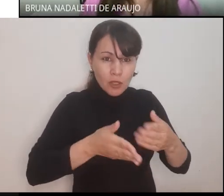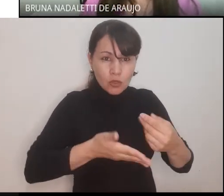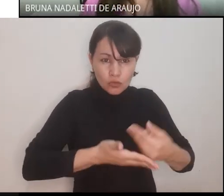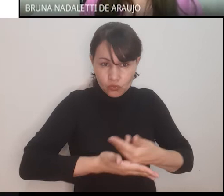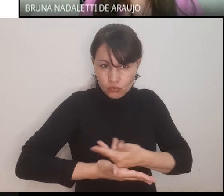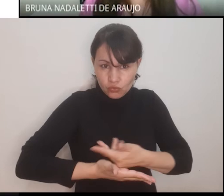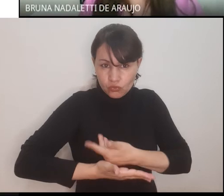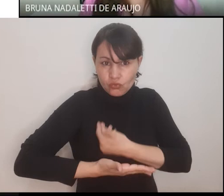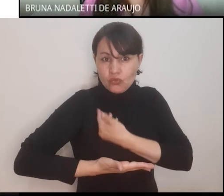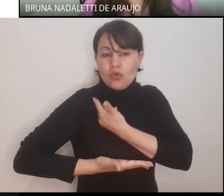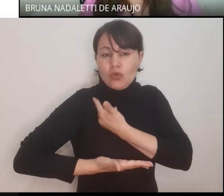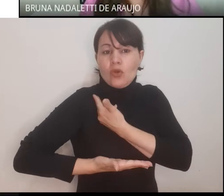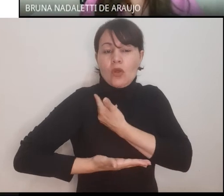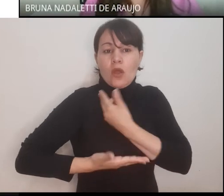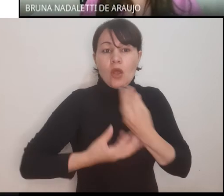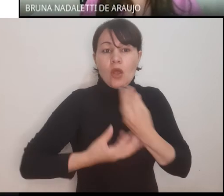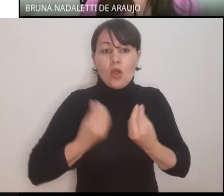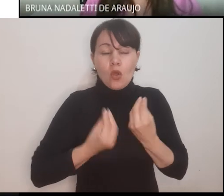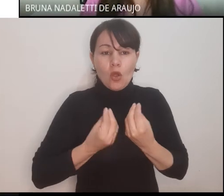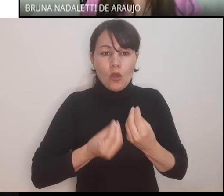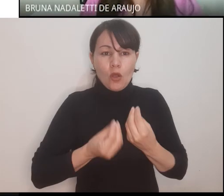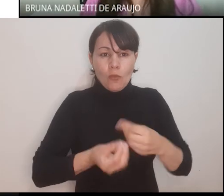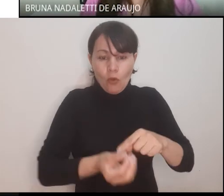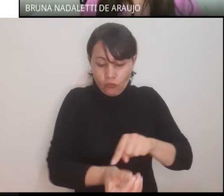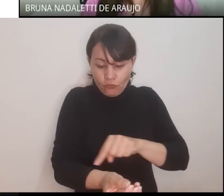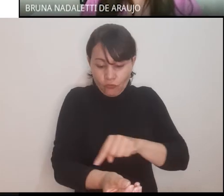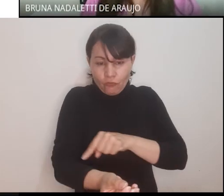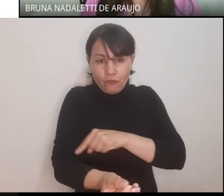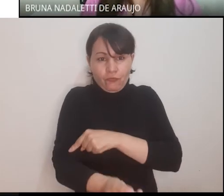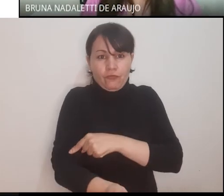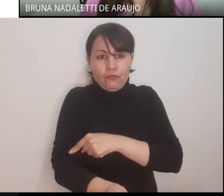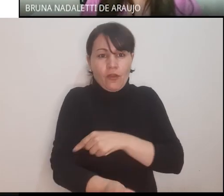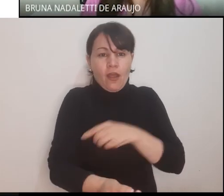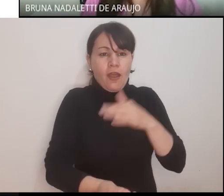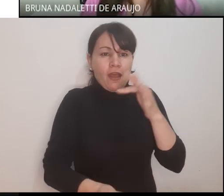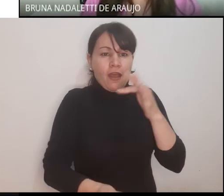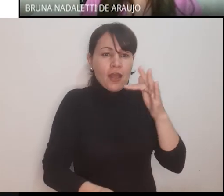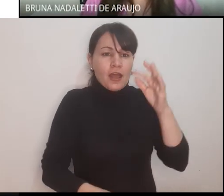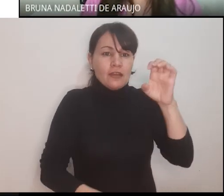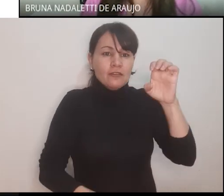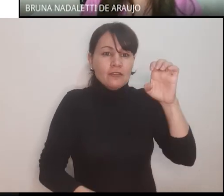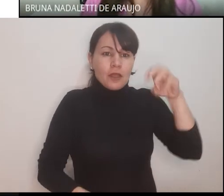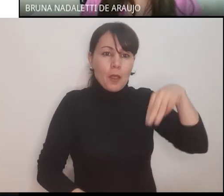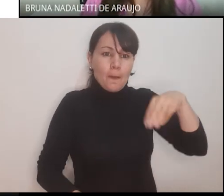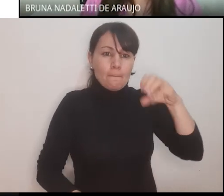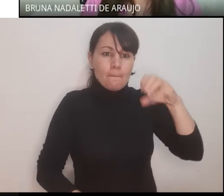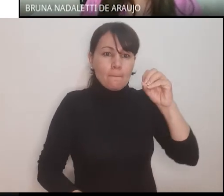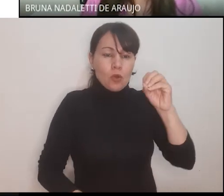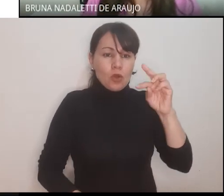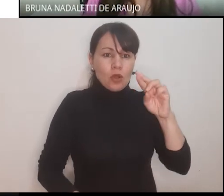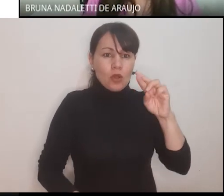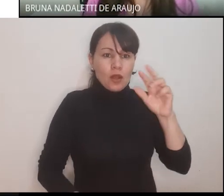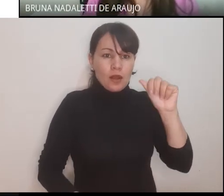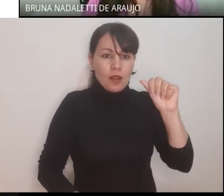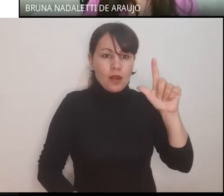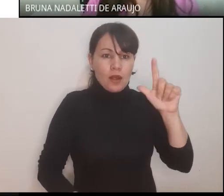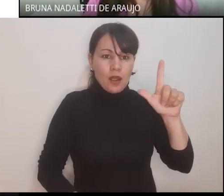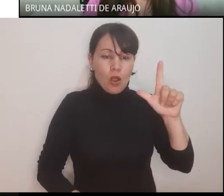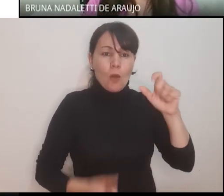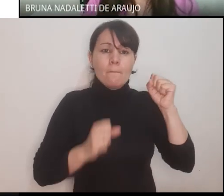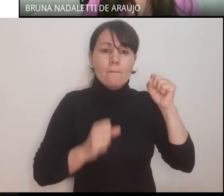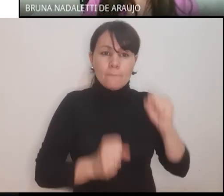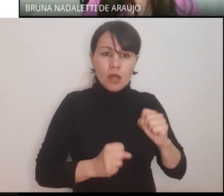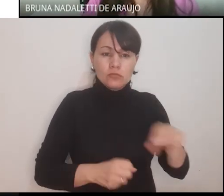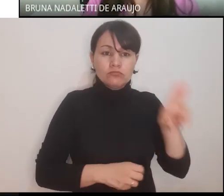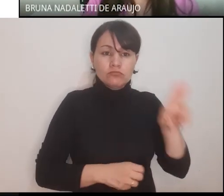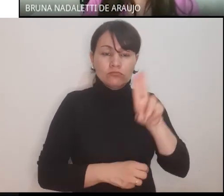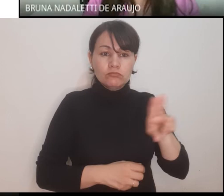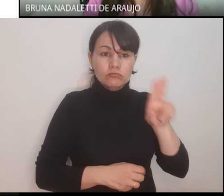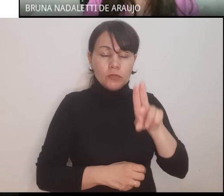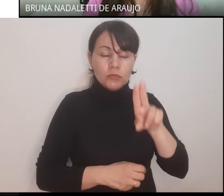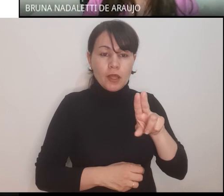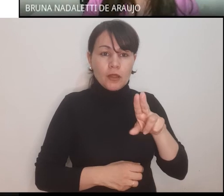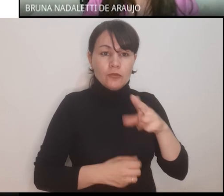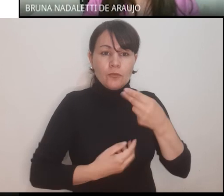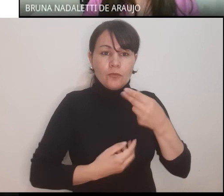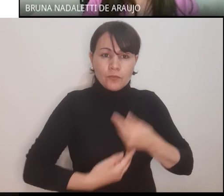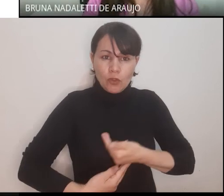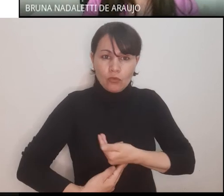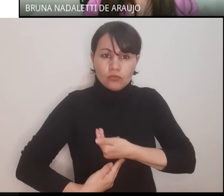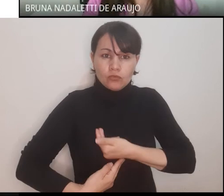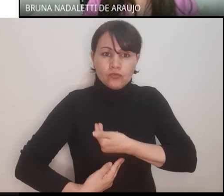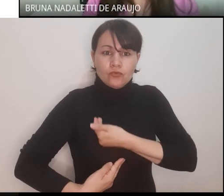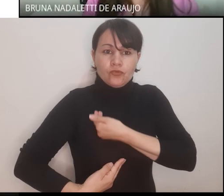calibrosos, como veia femoral, também pode ser utilizado. É colocado através de um